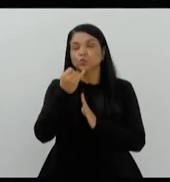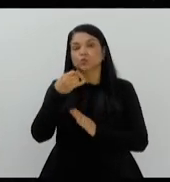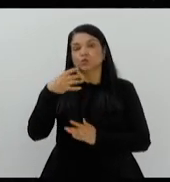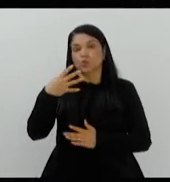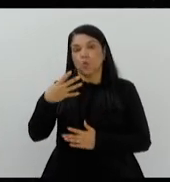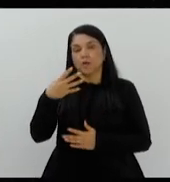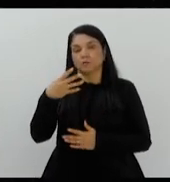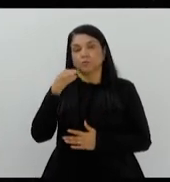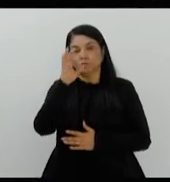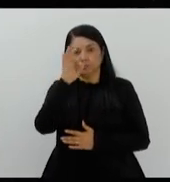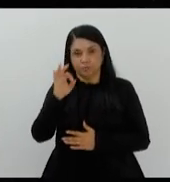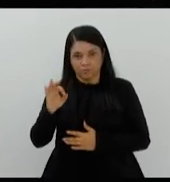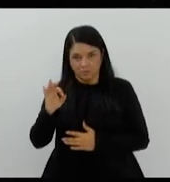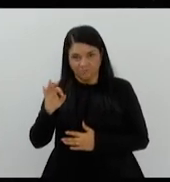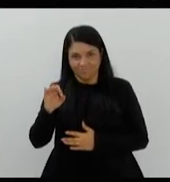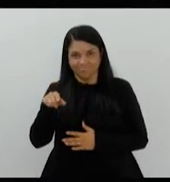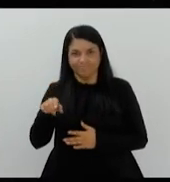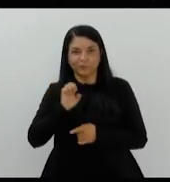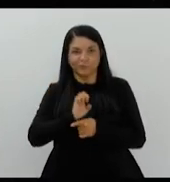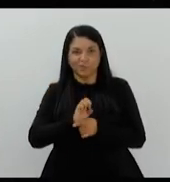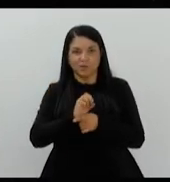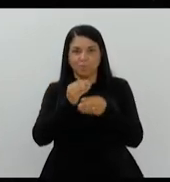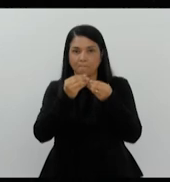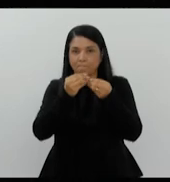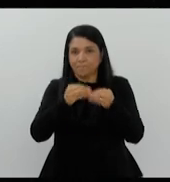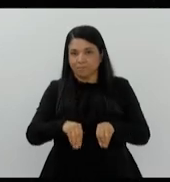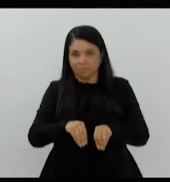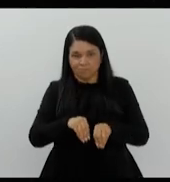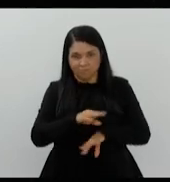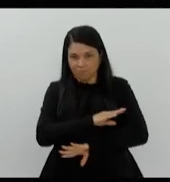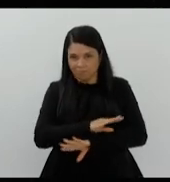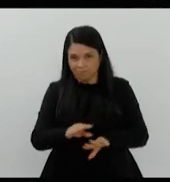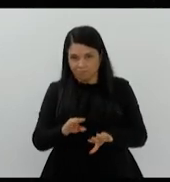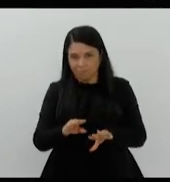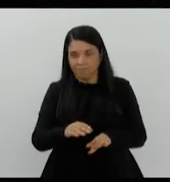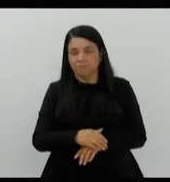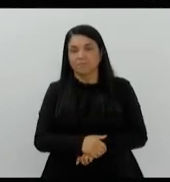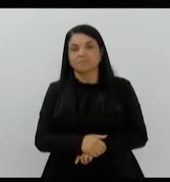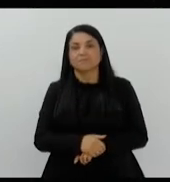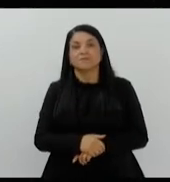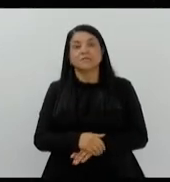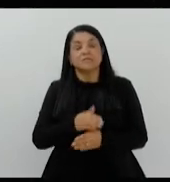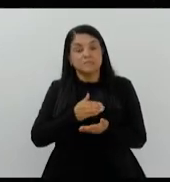ele iria quebrar. E a partir desse momento,